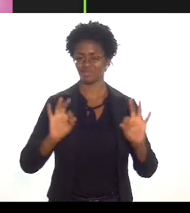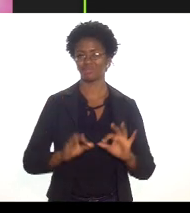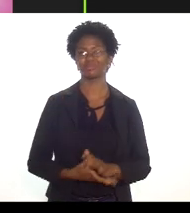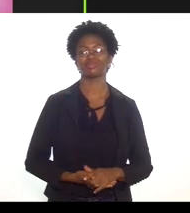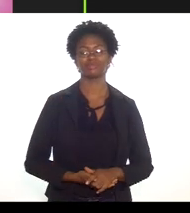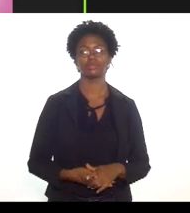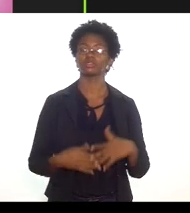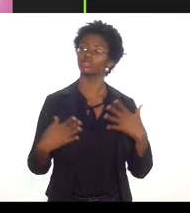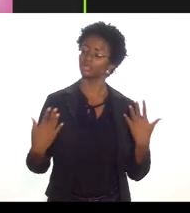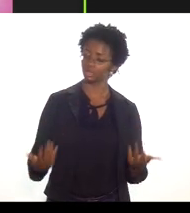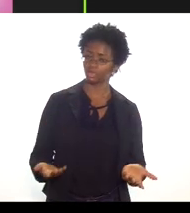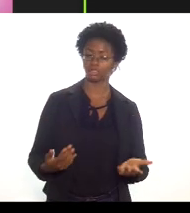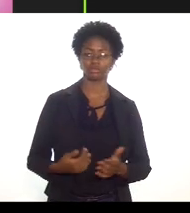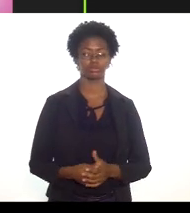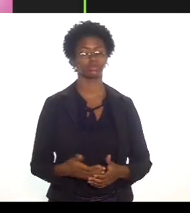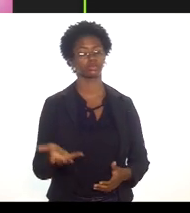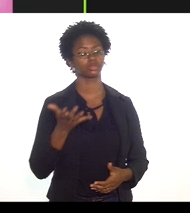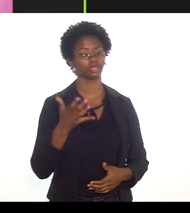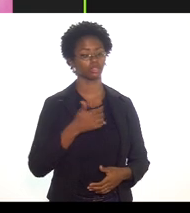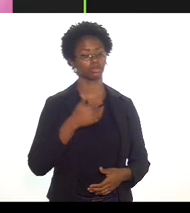Ótimo. Então, vamos lá. Eu queria primeiro